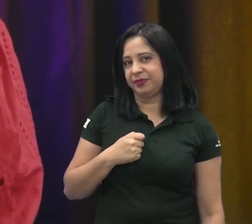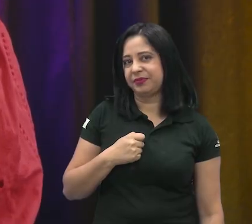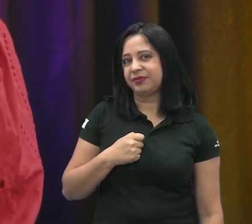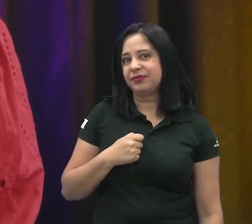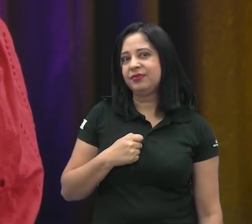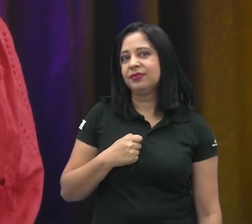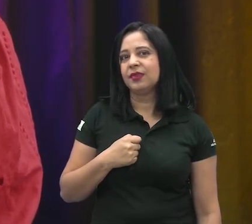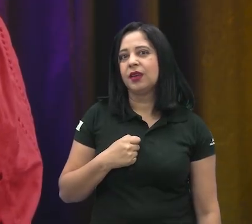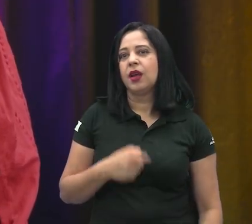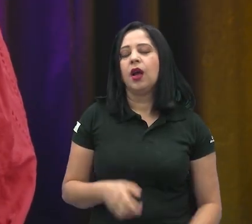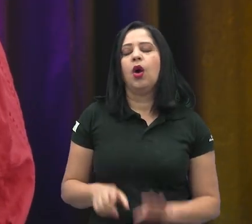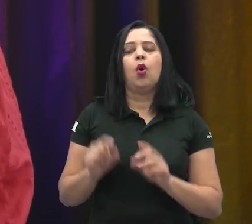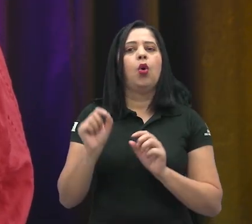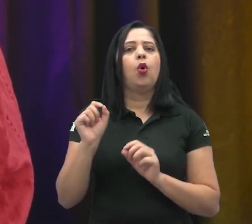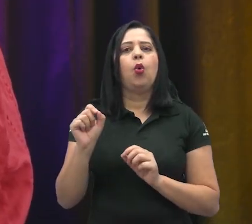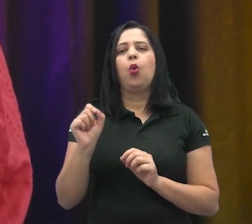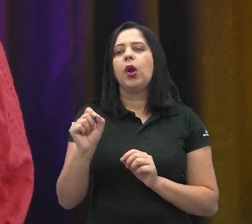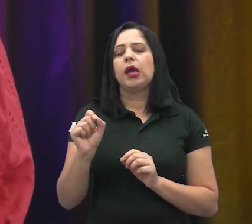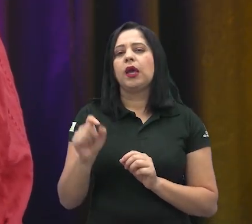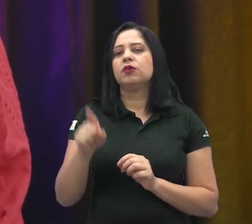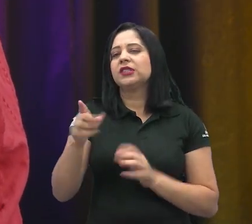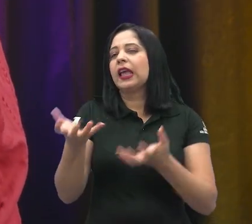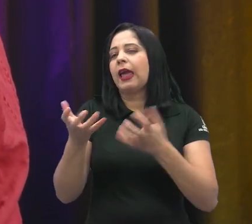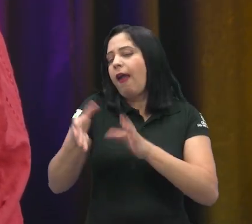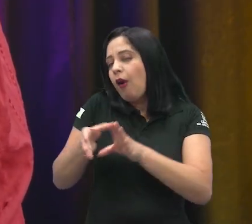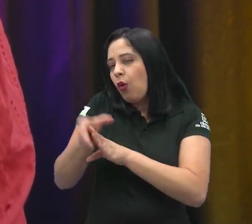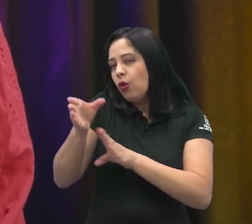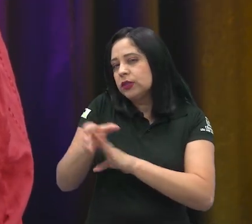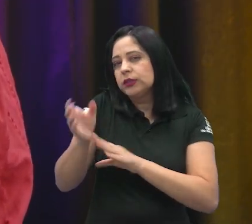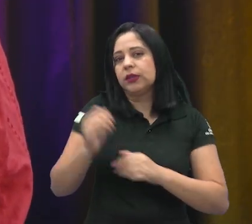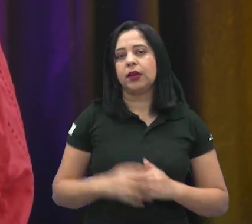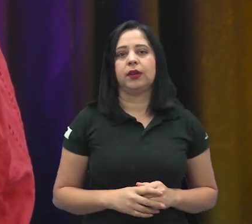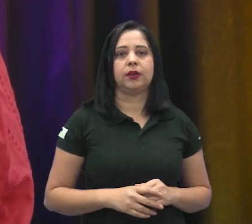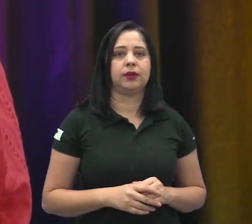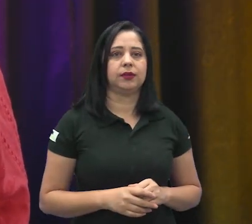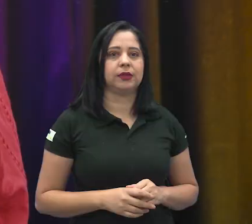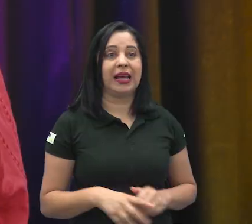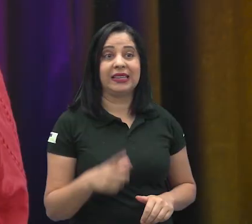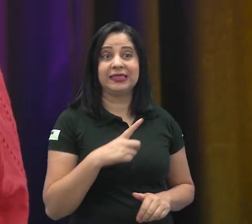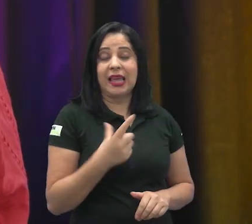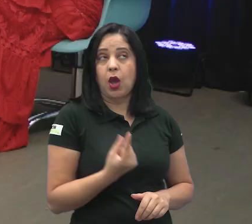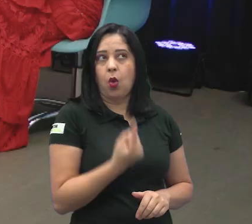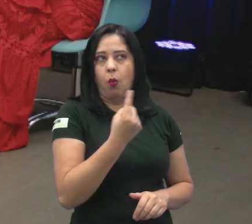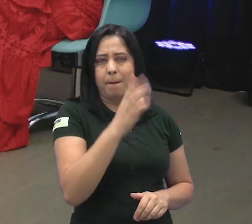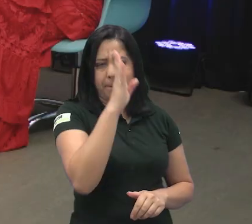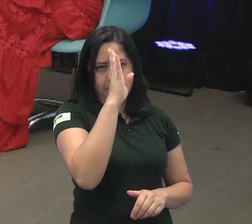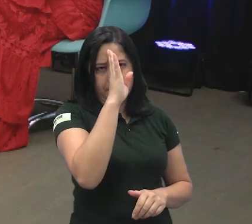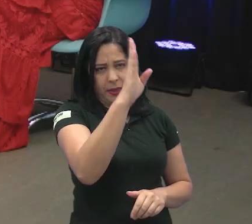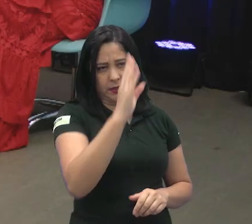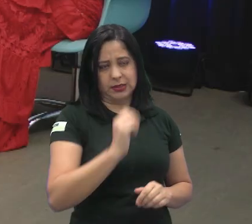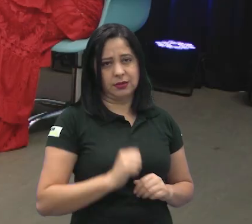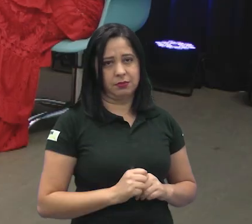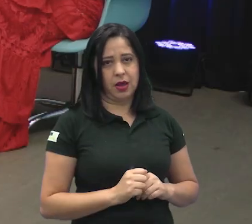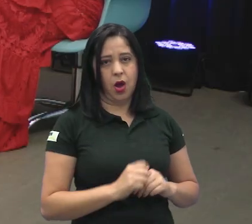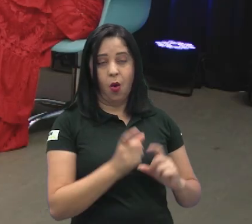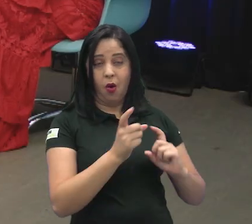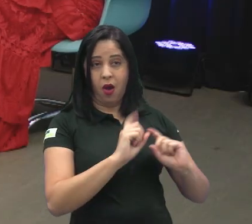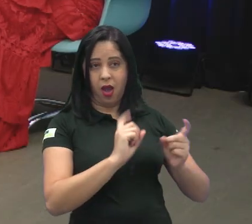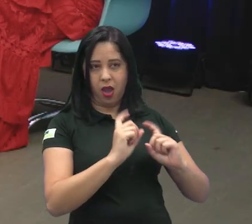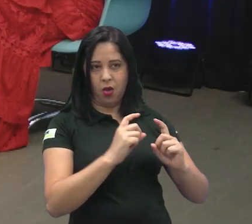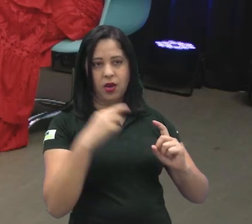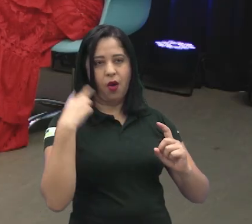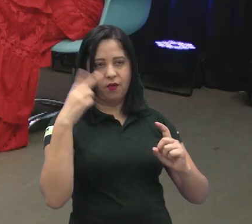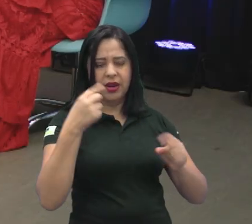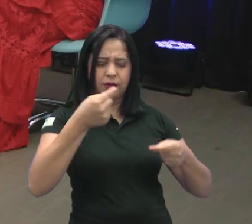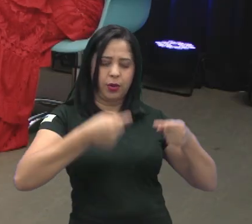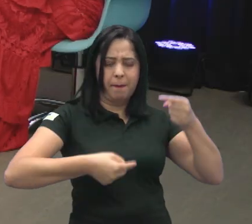as sessões de Câmara, o que você gostaria de pontuar para as pessoas que estão em casa? Olha, acho que um ponto principal das